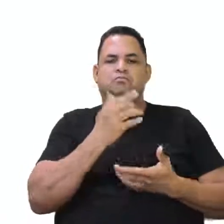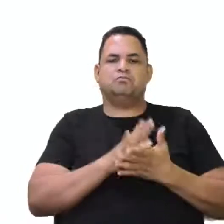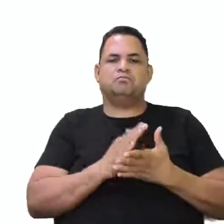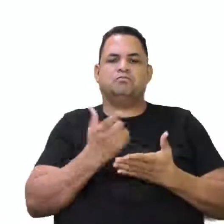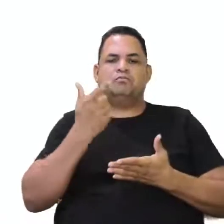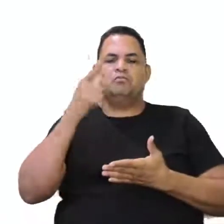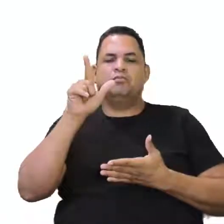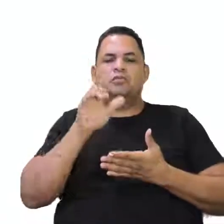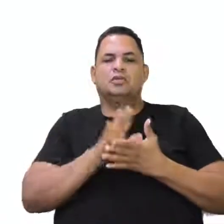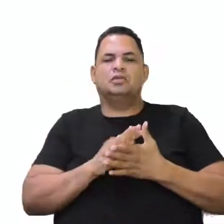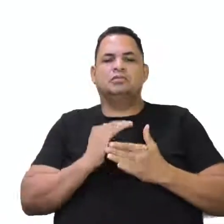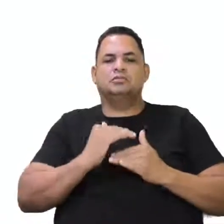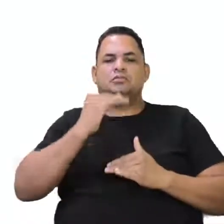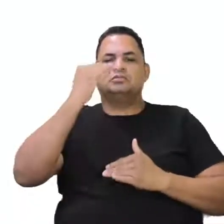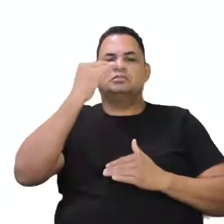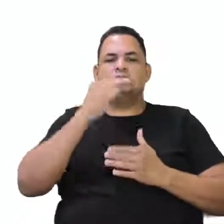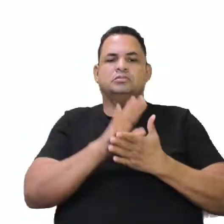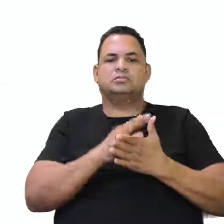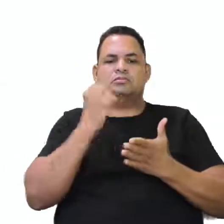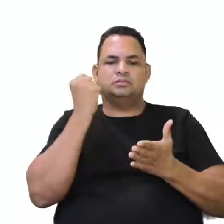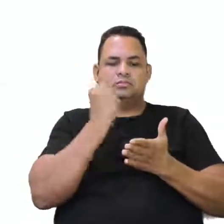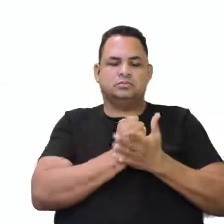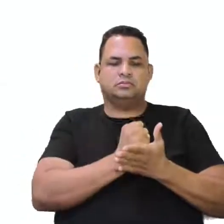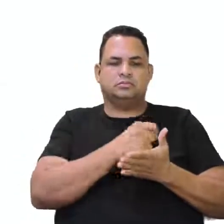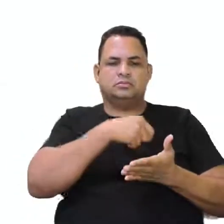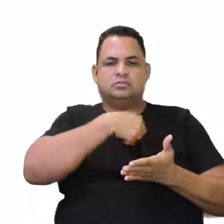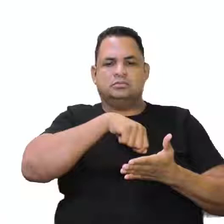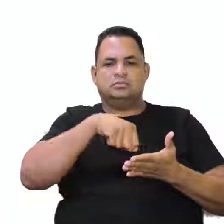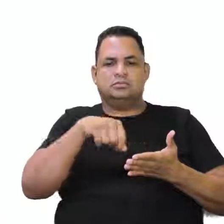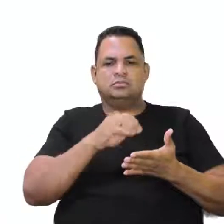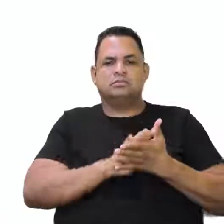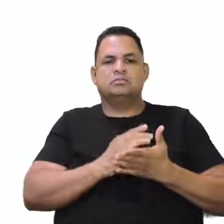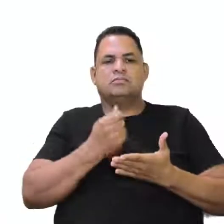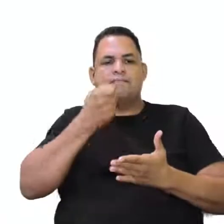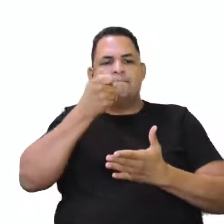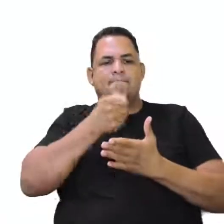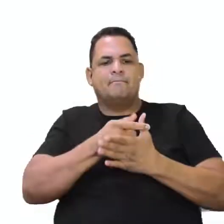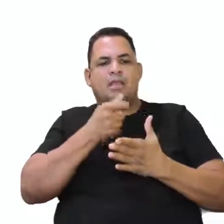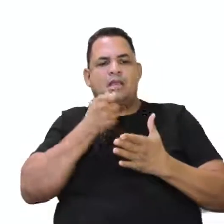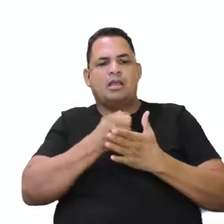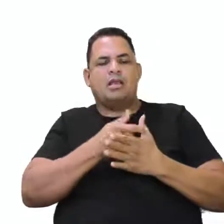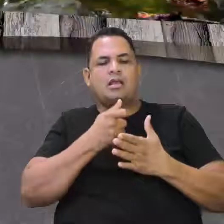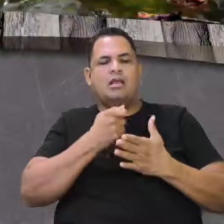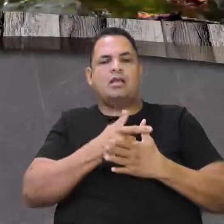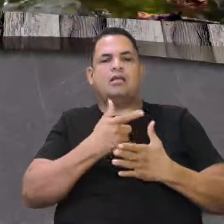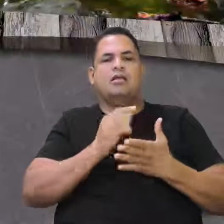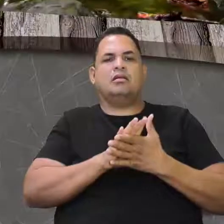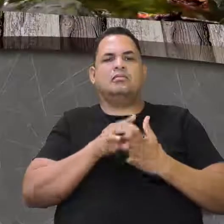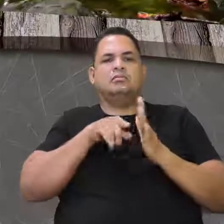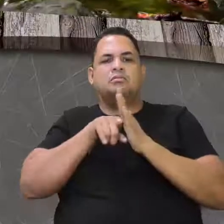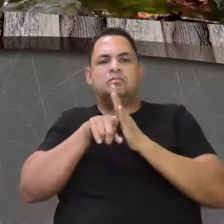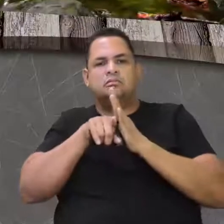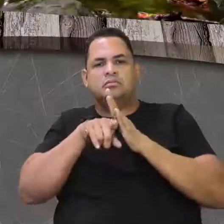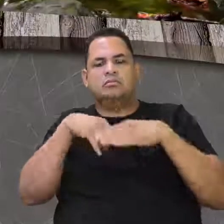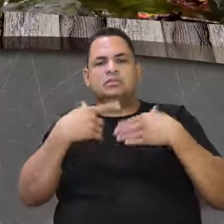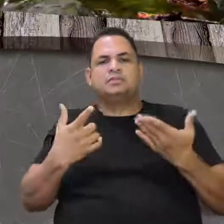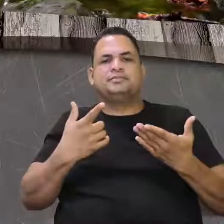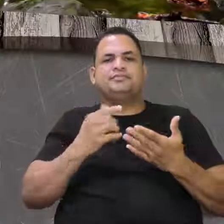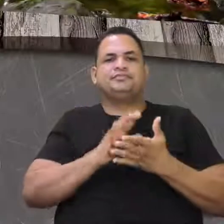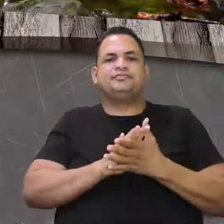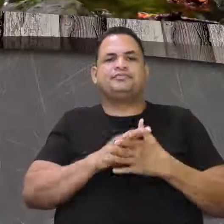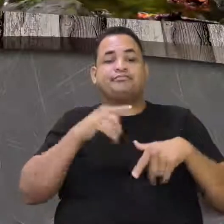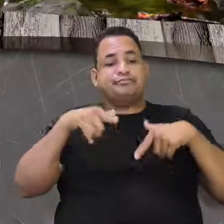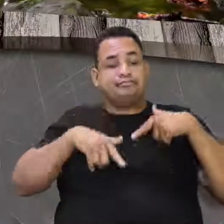chegar a esse nível de patentear, de custear um trabalho. Gente, pesquisa